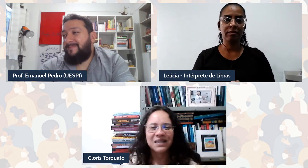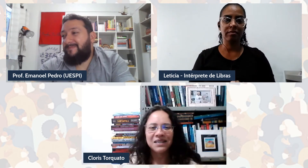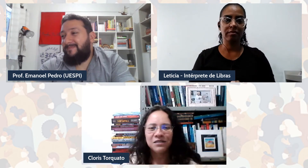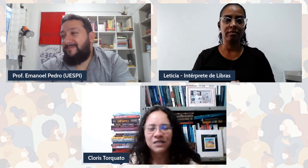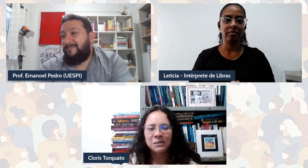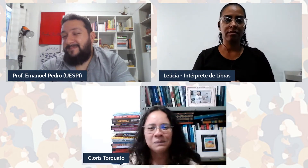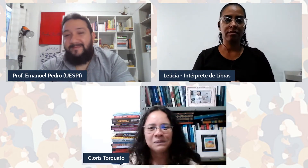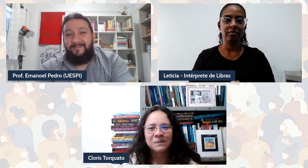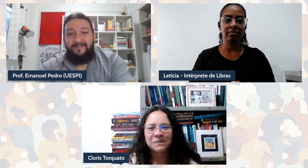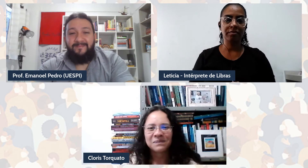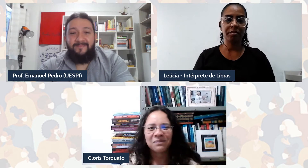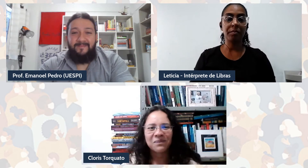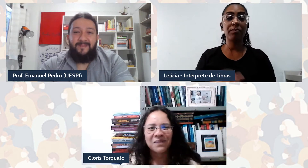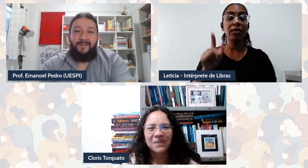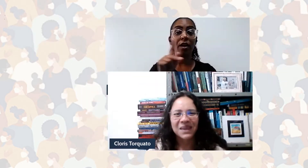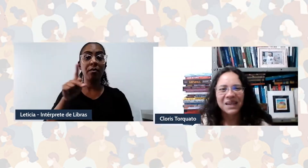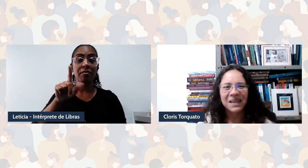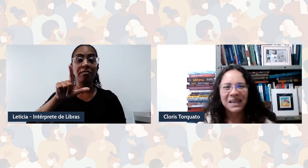professora Lívia